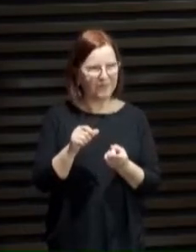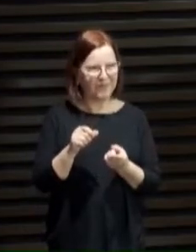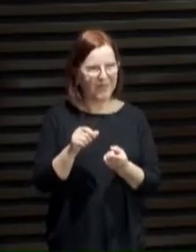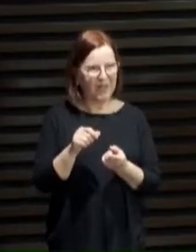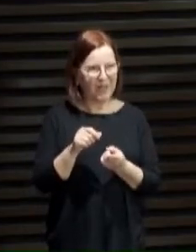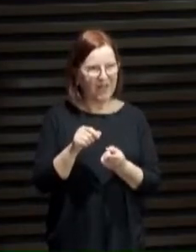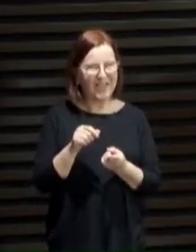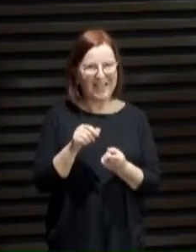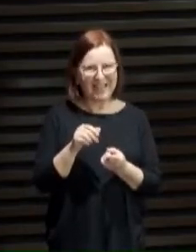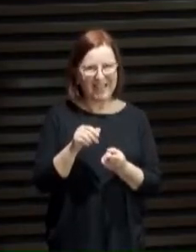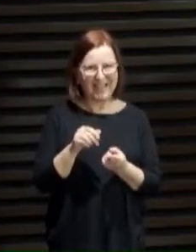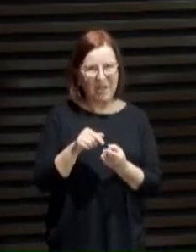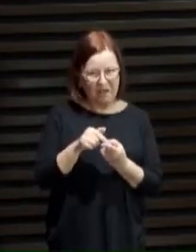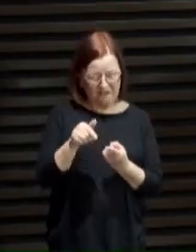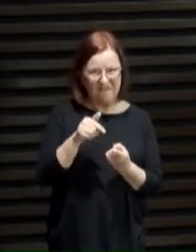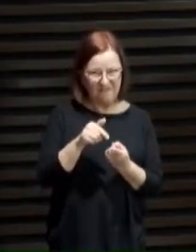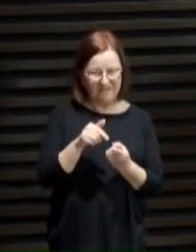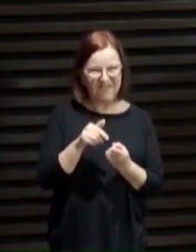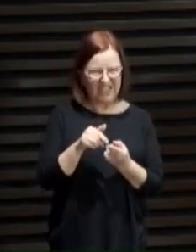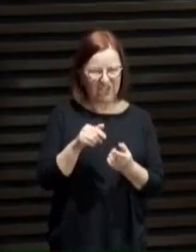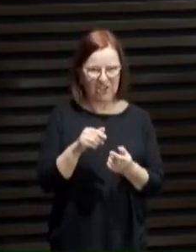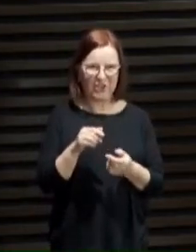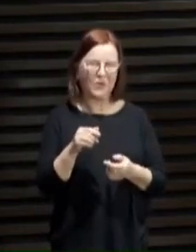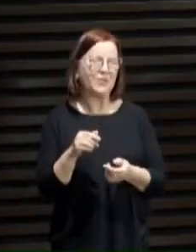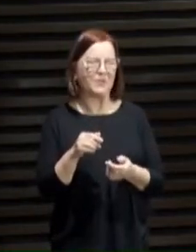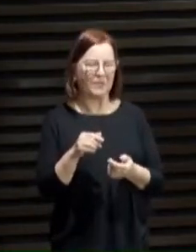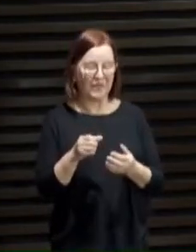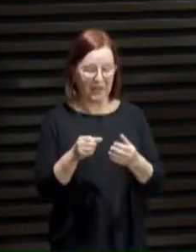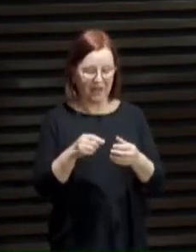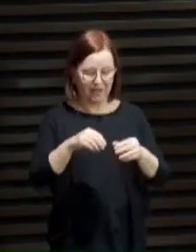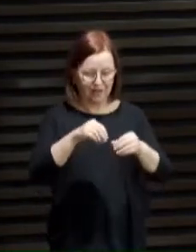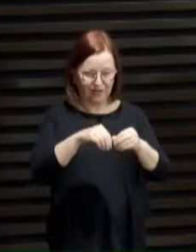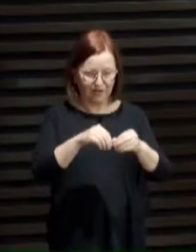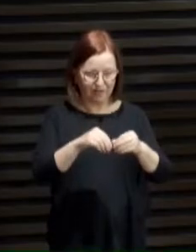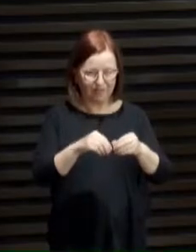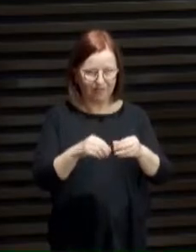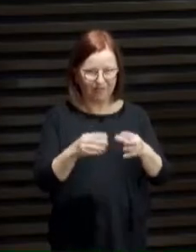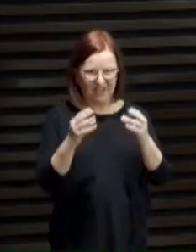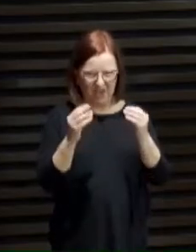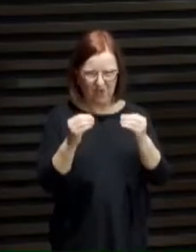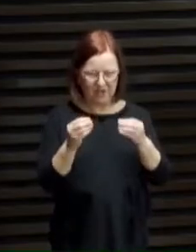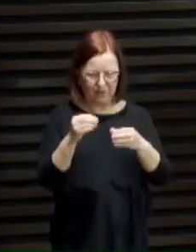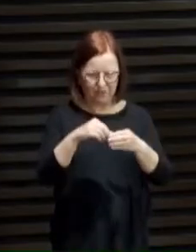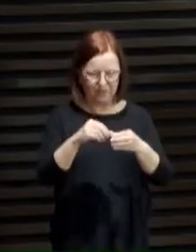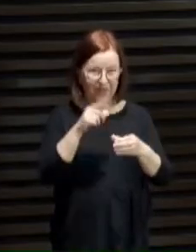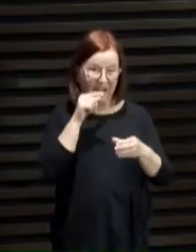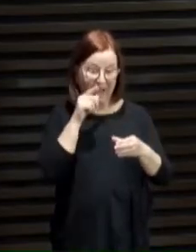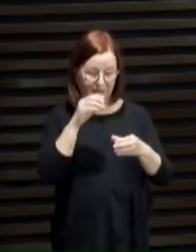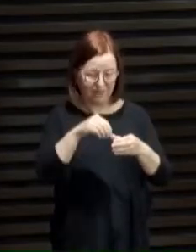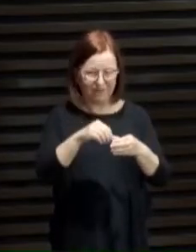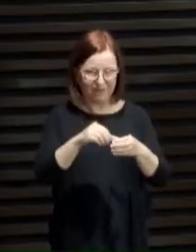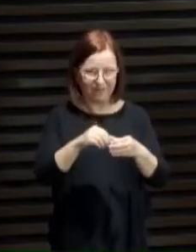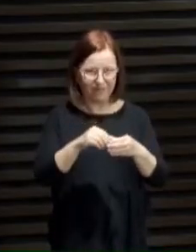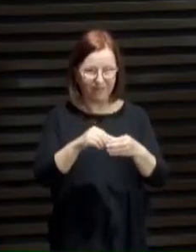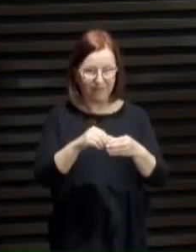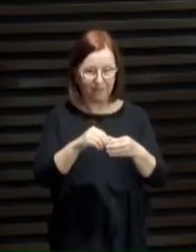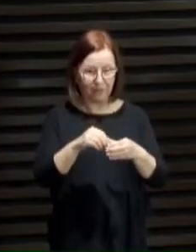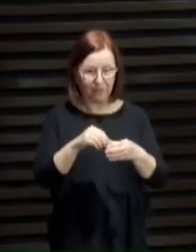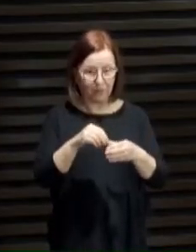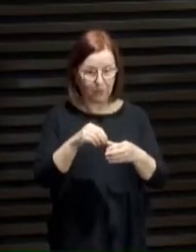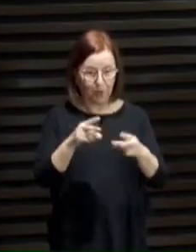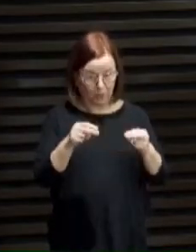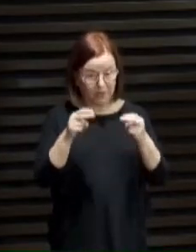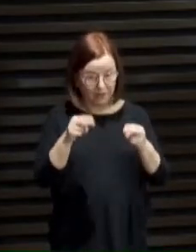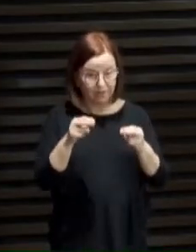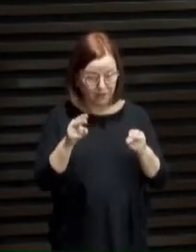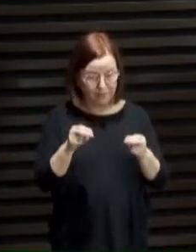pôr o feijãozinho lá no algodão. Aí a professora, fez isso com o menino. Fica ali anotando, não tira o olho, não pisca, fica olhando, vai